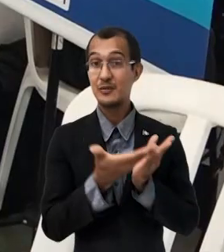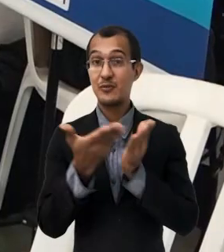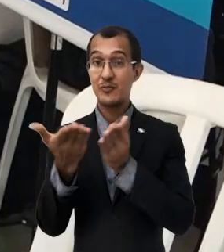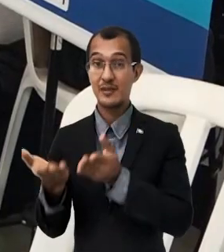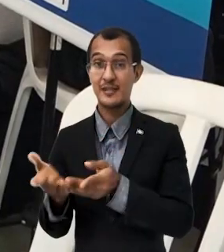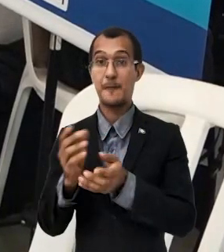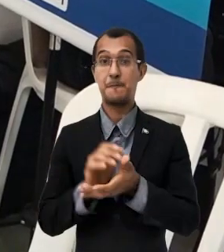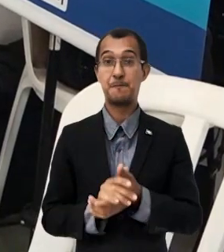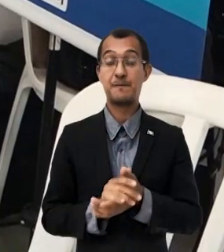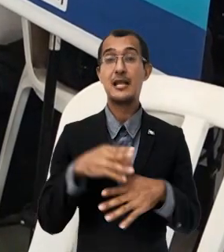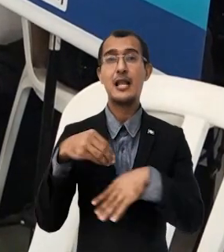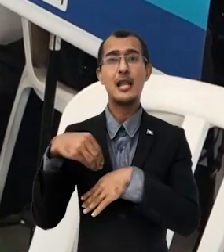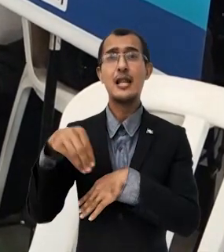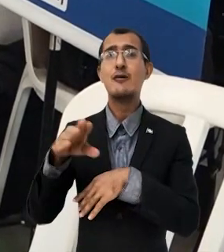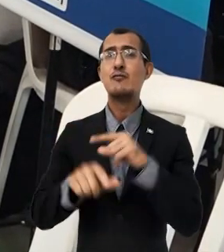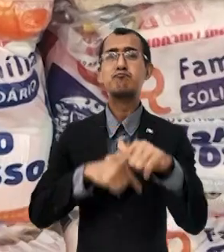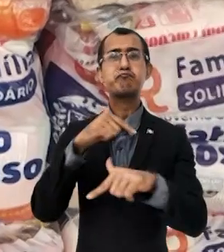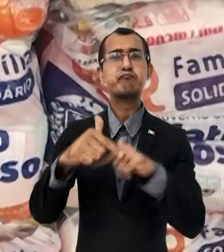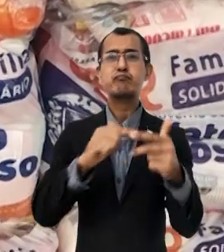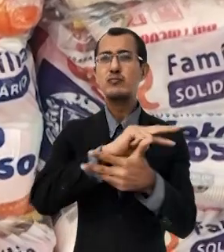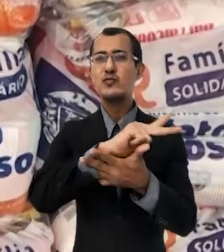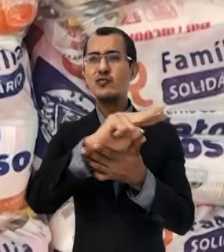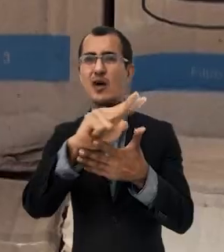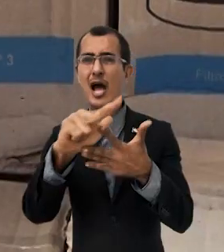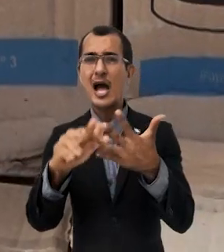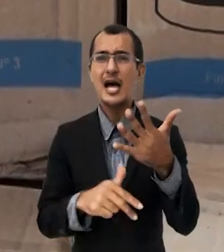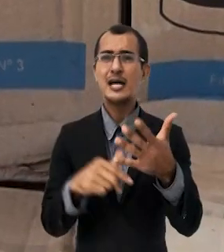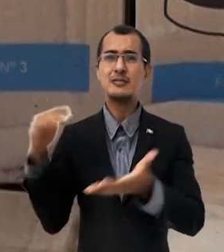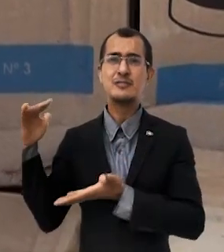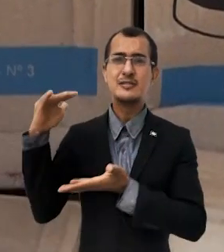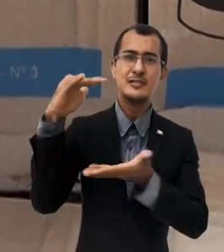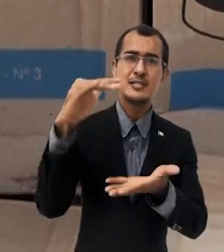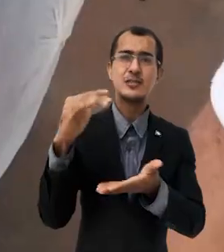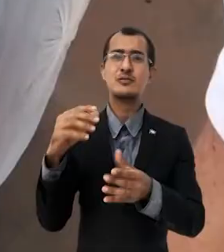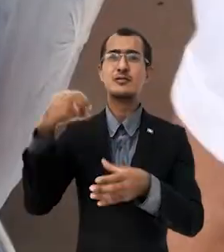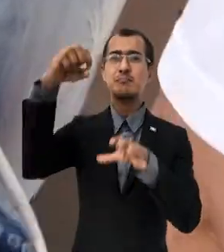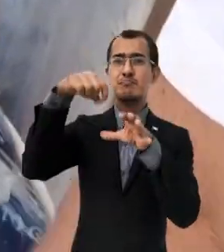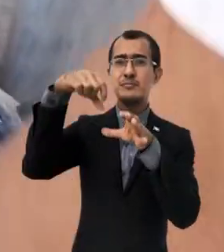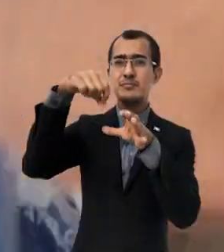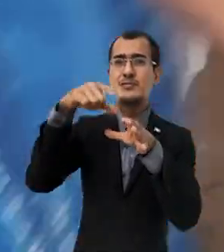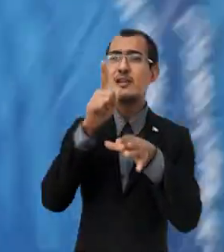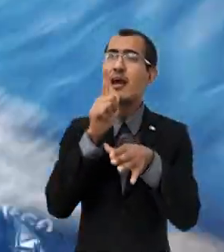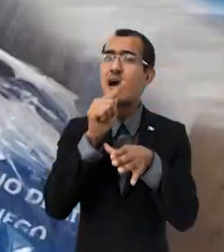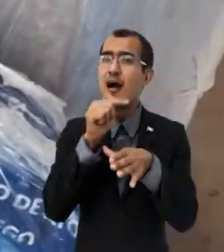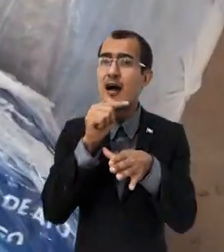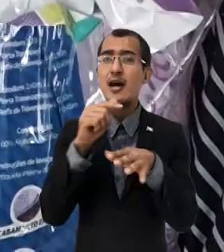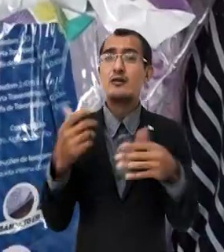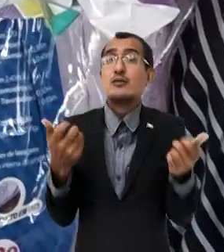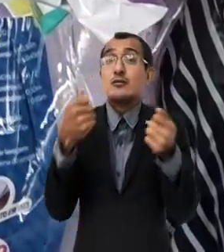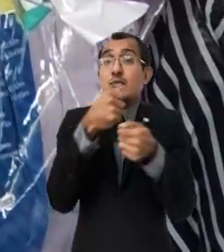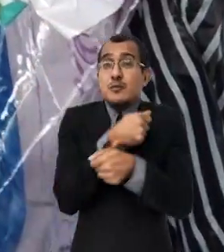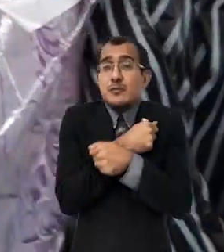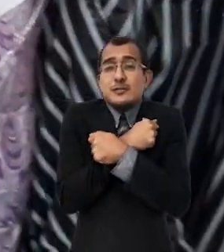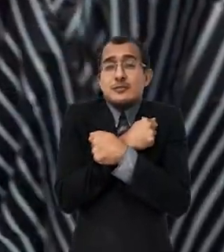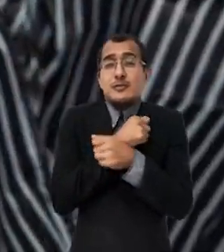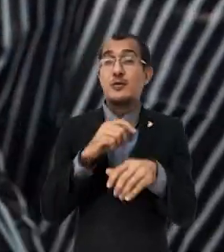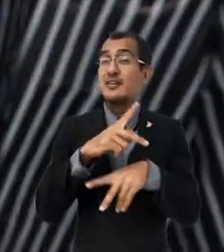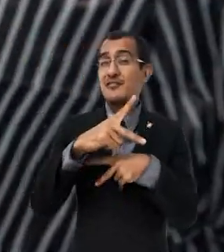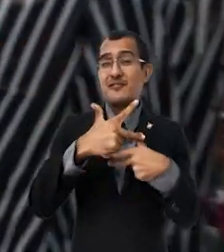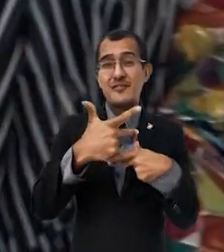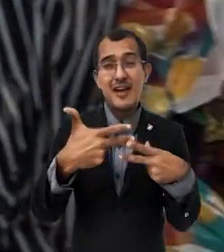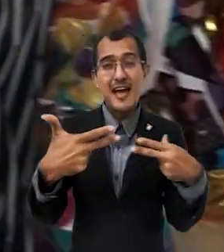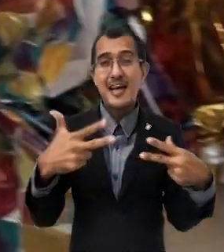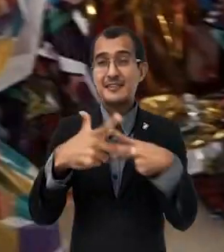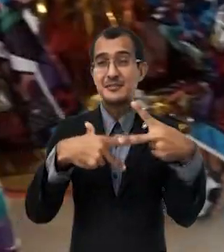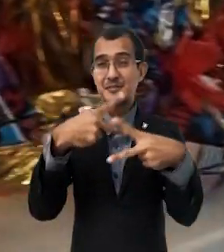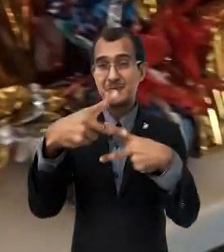que levou um mutirão de serviços, cestas, filtros de barro, cobertores e muitos presentes para